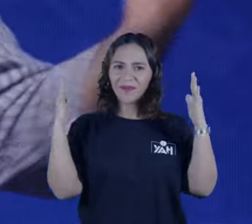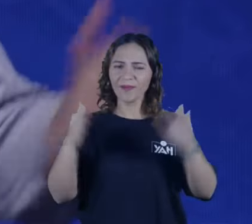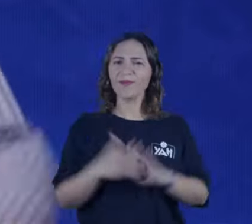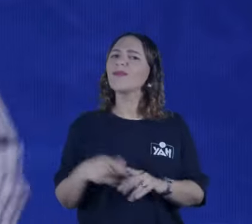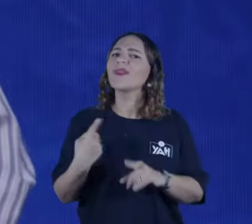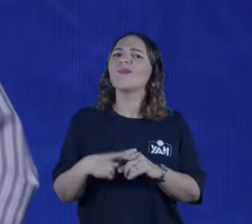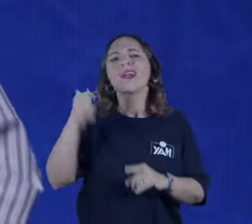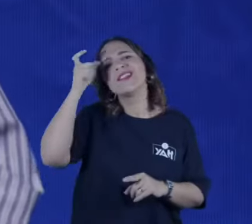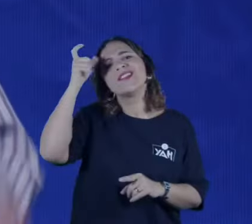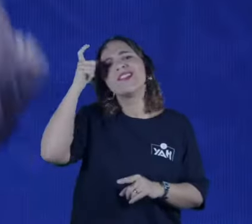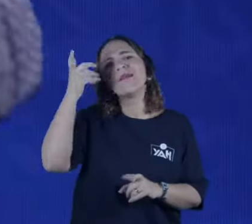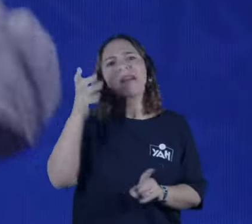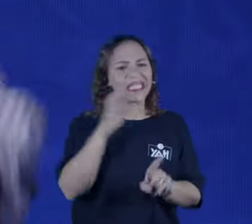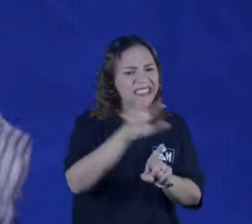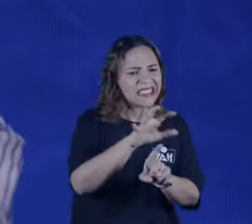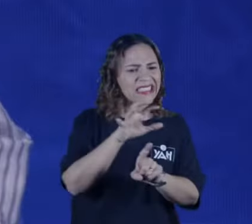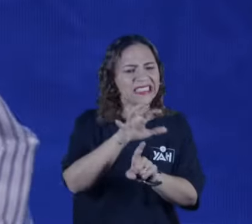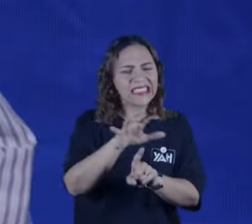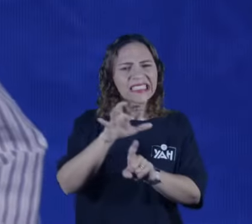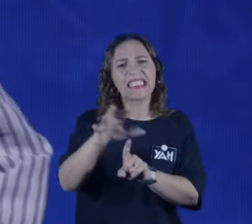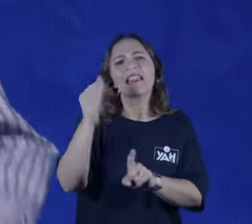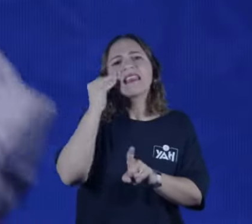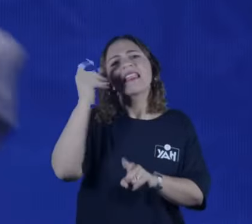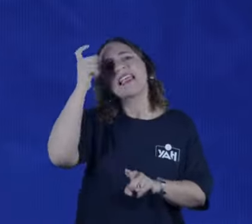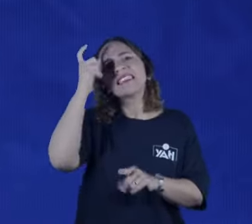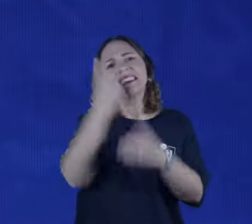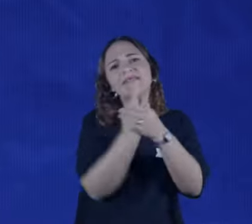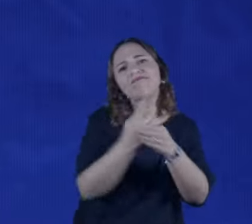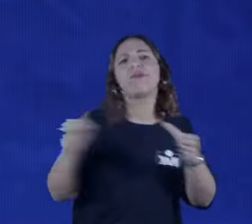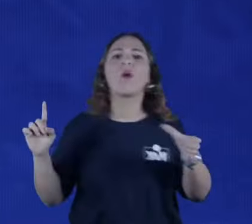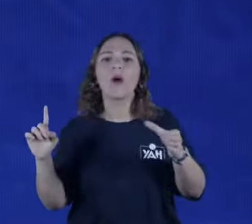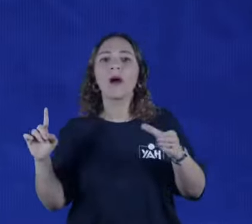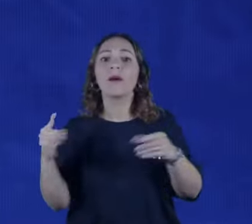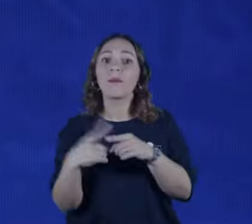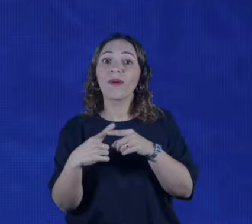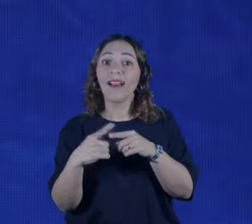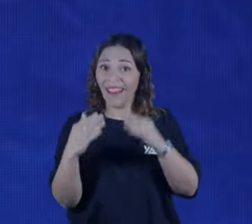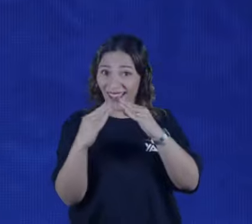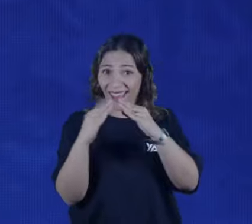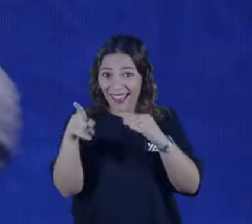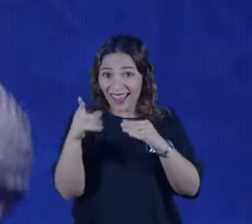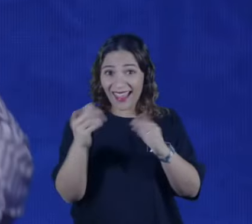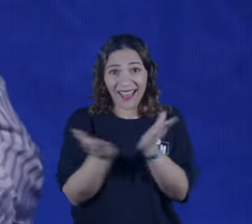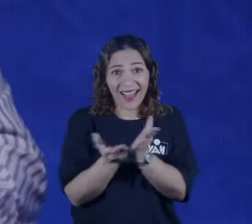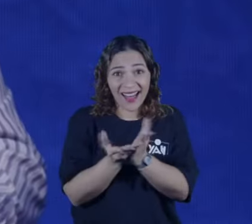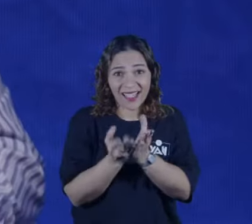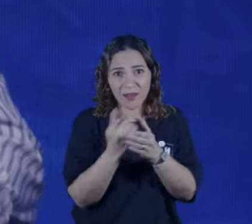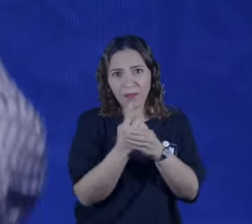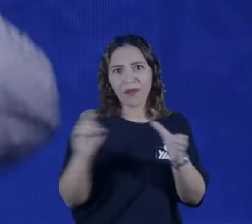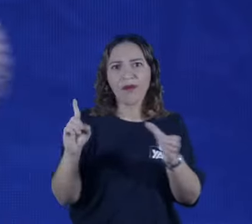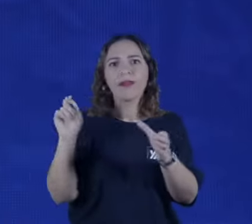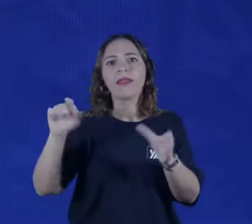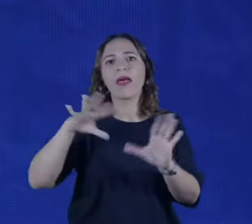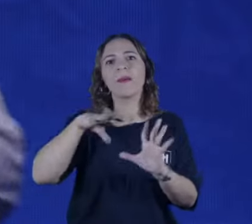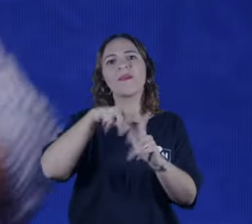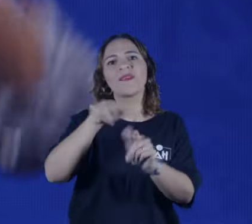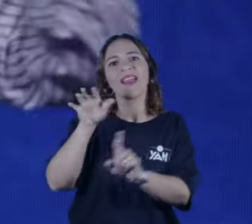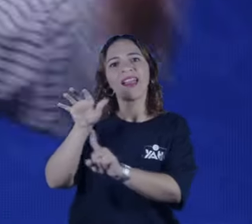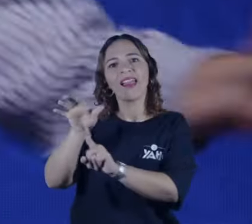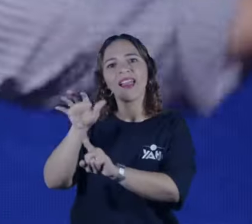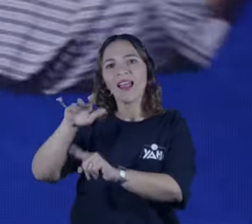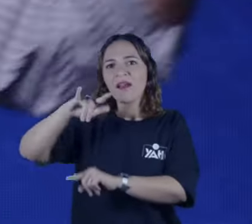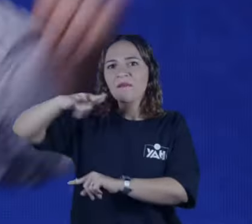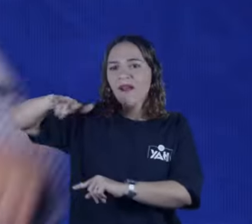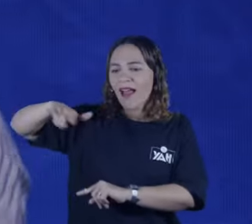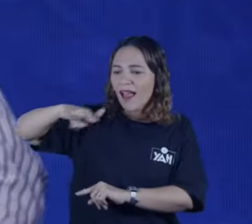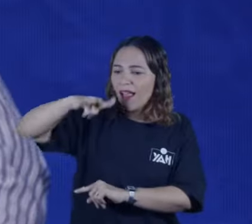Por que que o diabo está fazendo tanta força para tirar o crente da igreja? Porque o crente fora da igreja é influenciado, é manipulado,